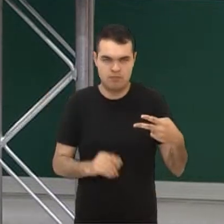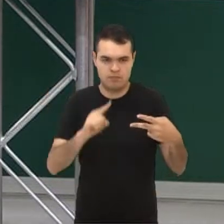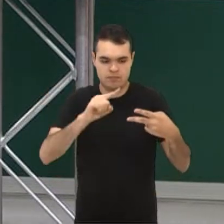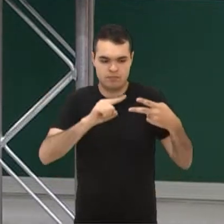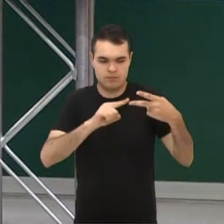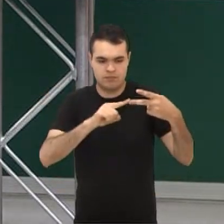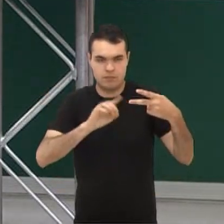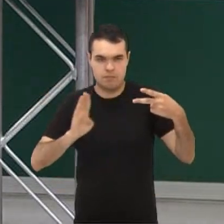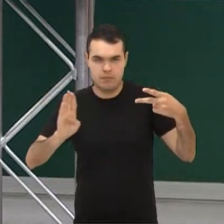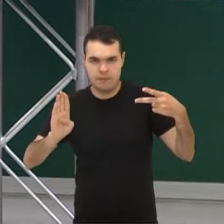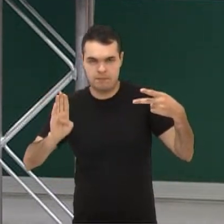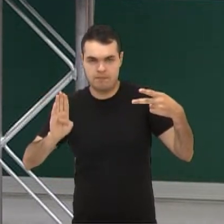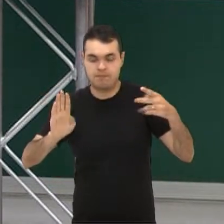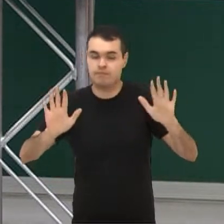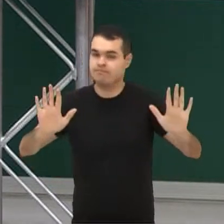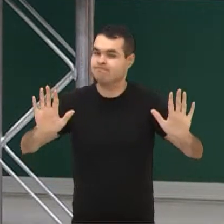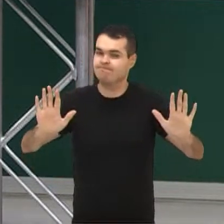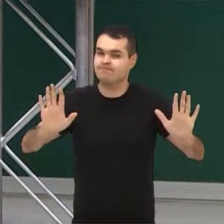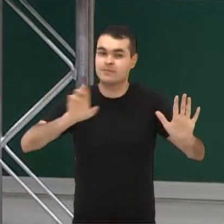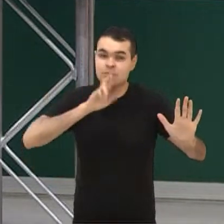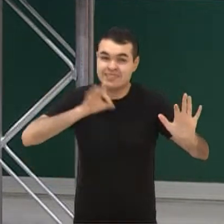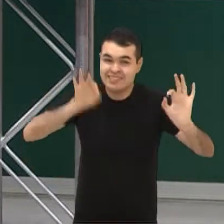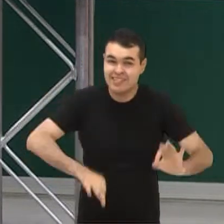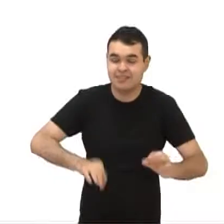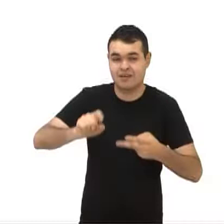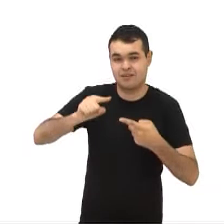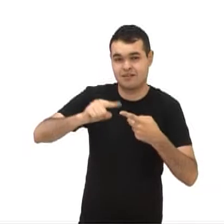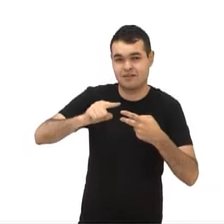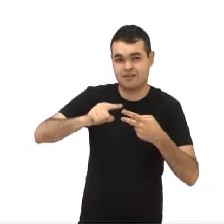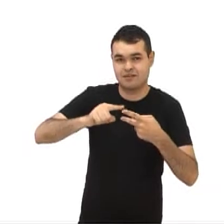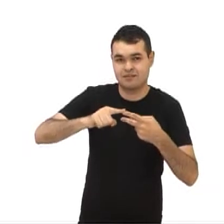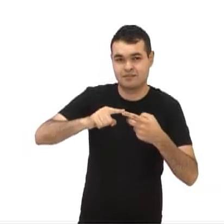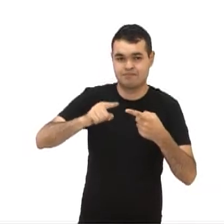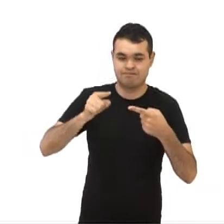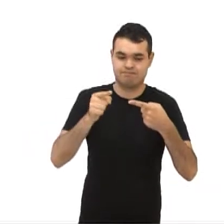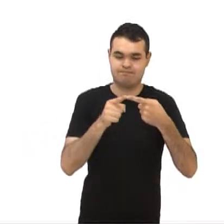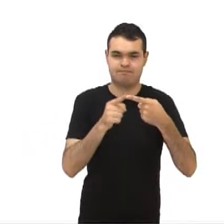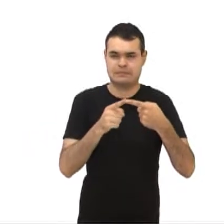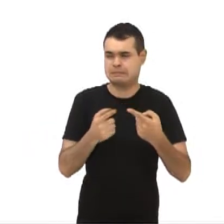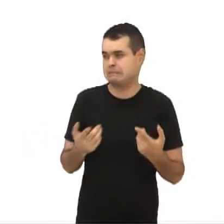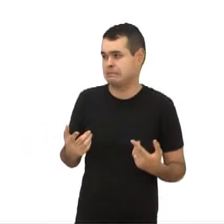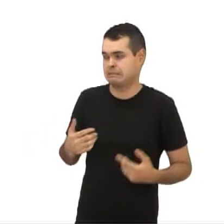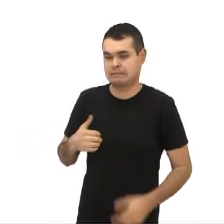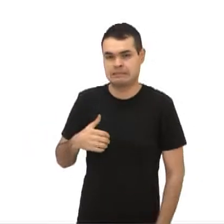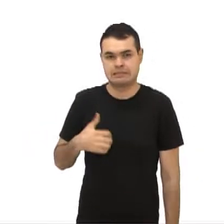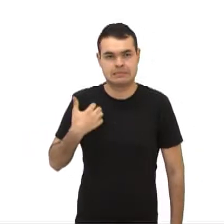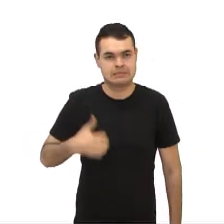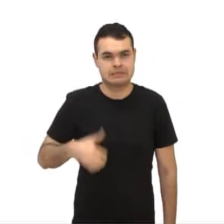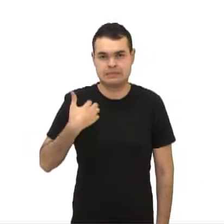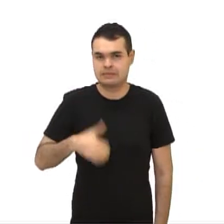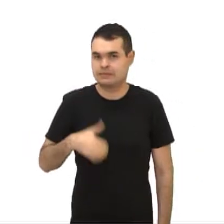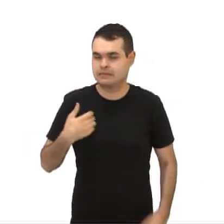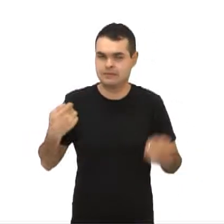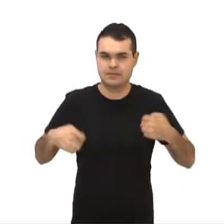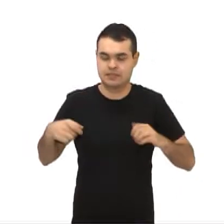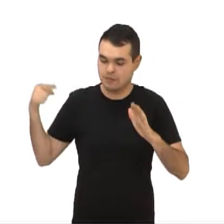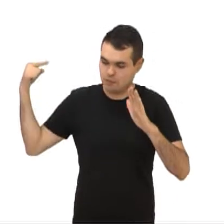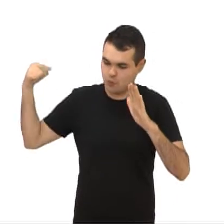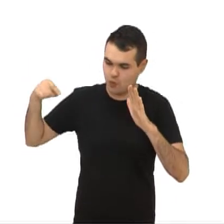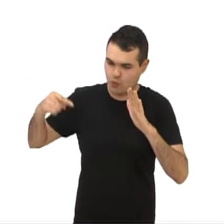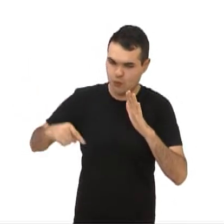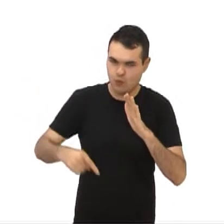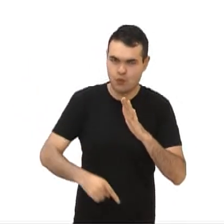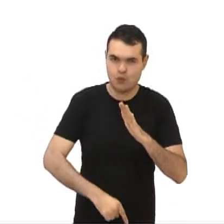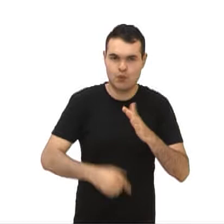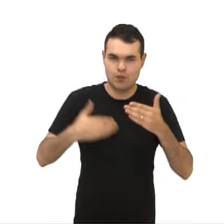letra B. Porém, a resposta correta é a letra A. Ih, olha só. Vixe, nós vamos ter que aprofundar isso aqui. Vamos ter que melhorar isso aí, vamos lá. Vamos